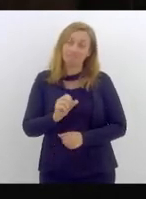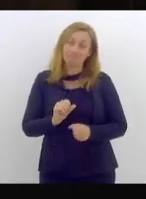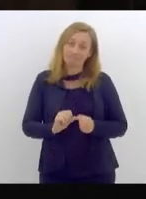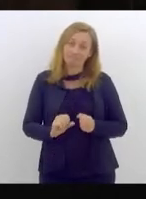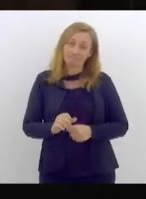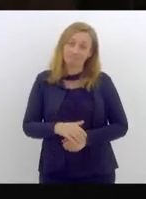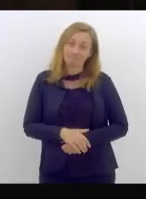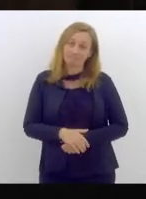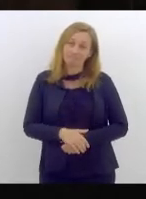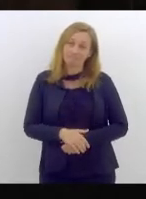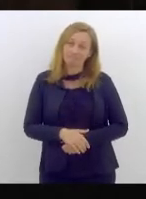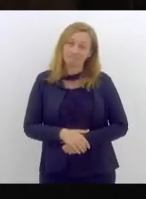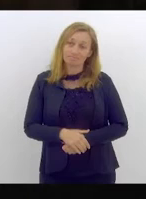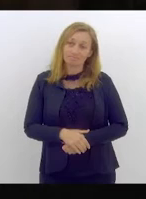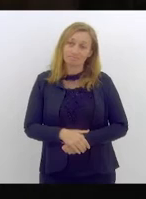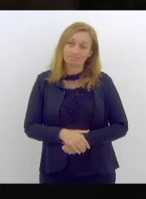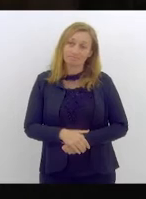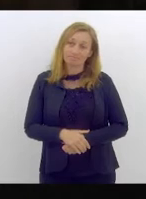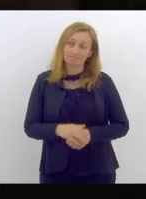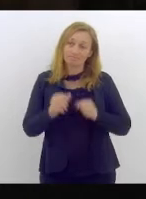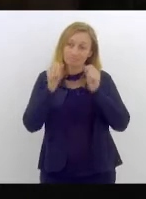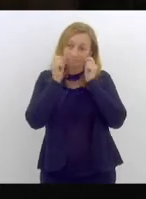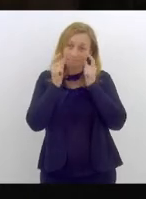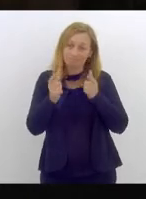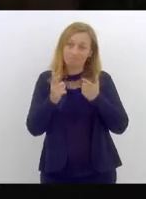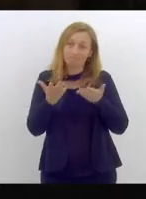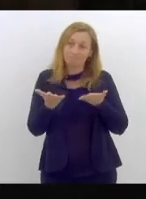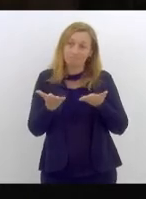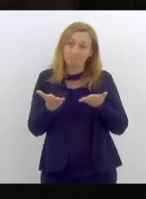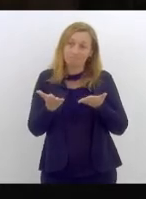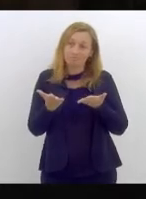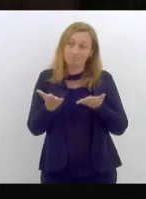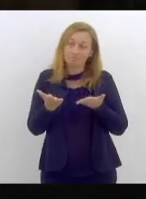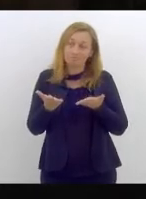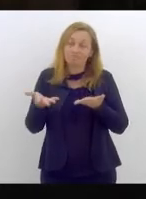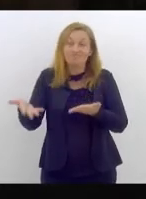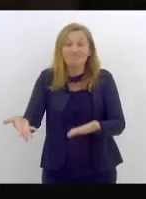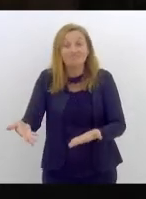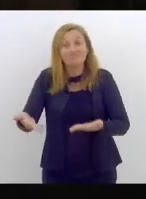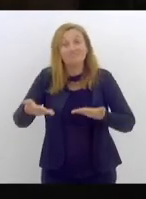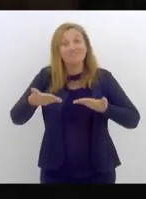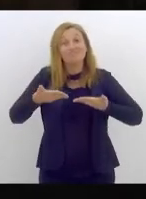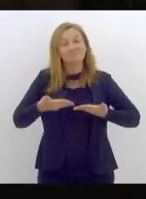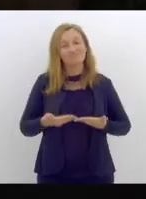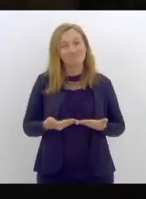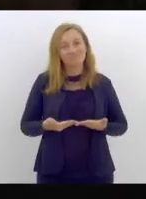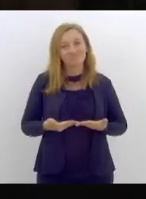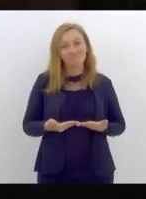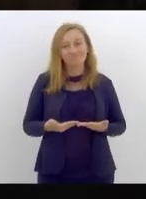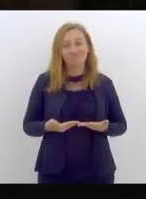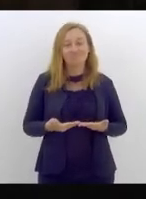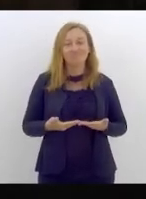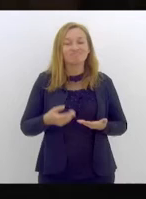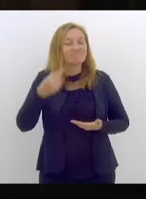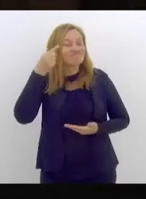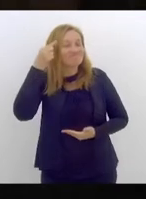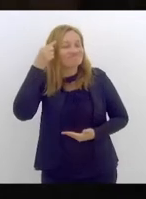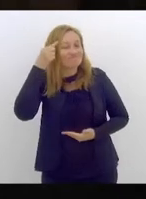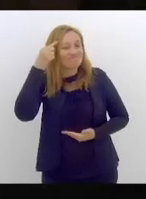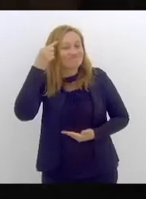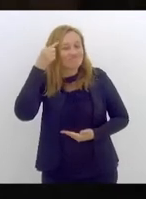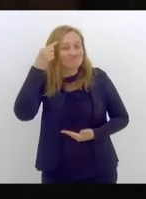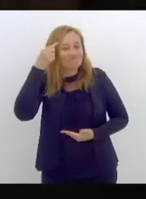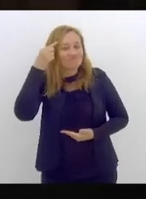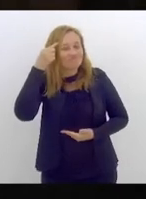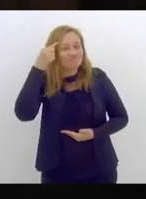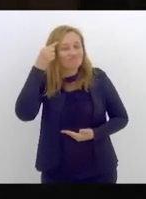esse não só alerta mas como um convite a uma reflexão e